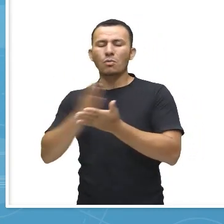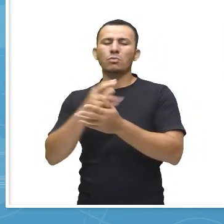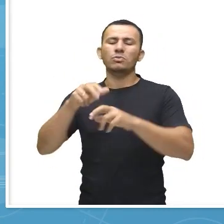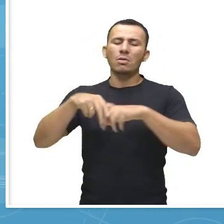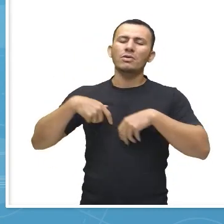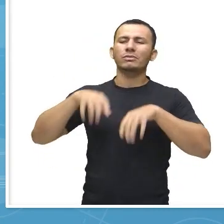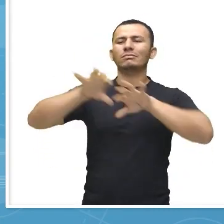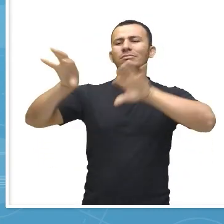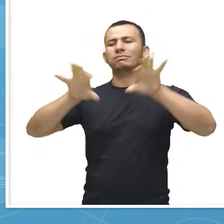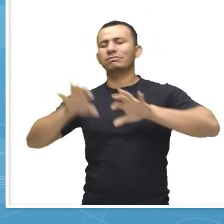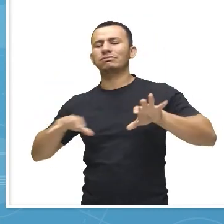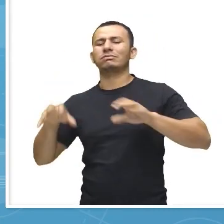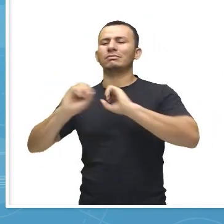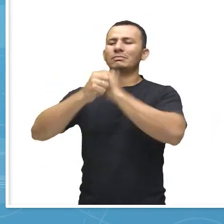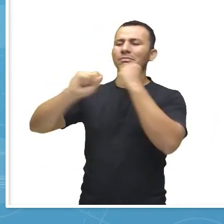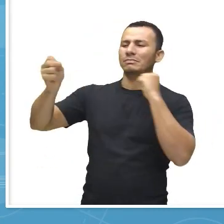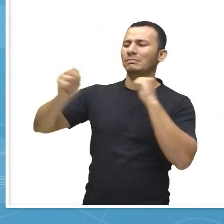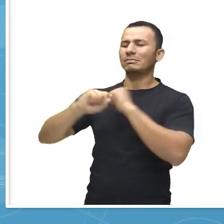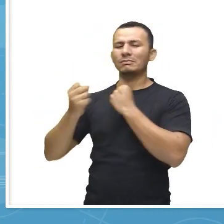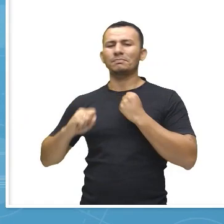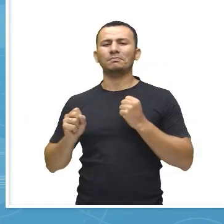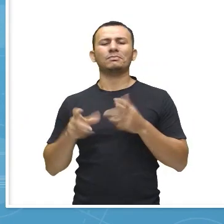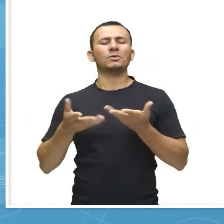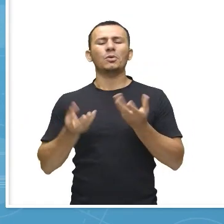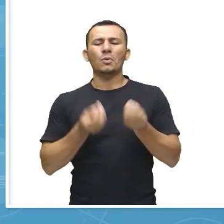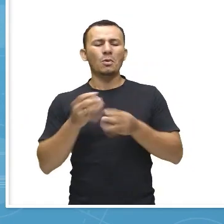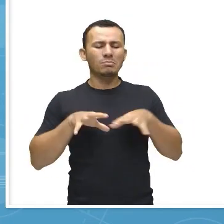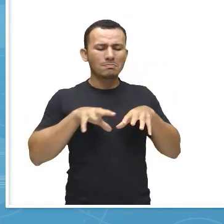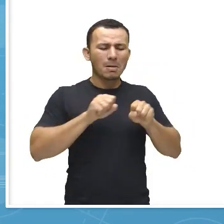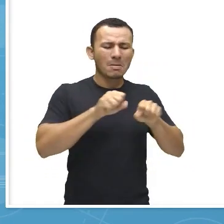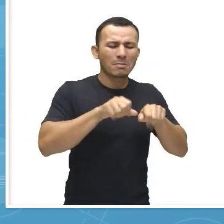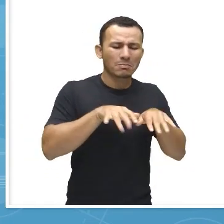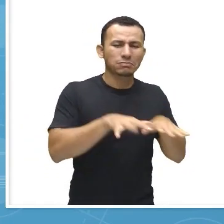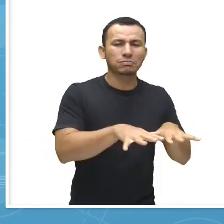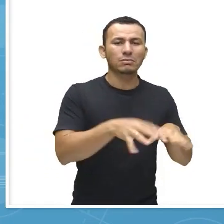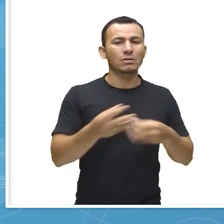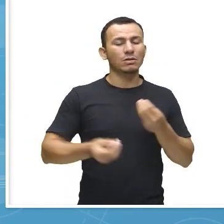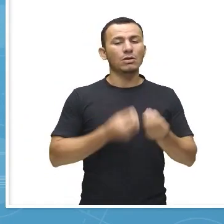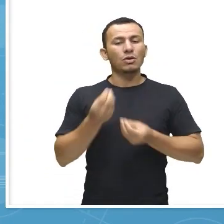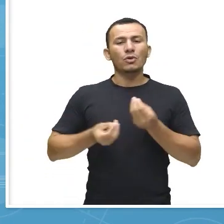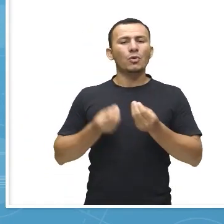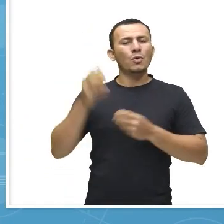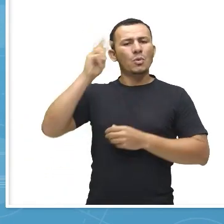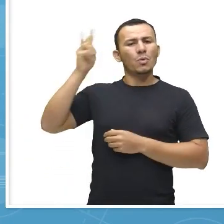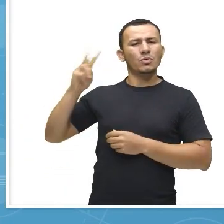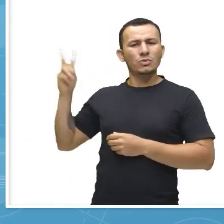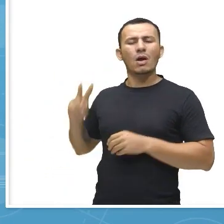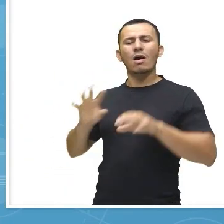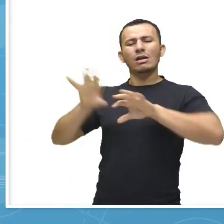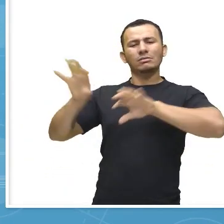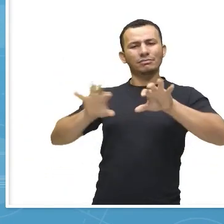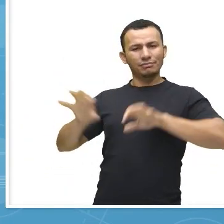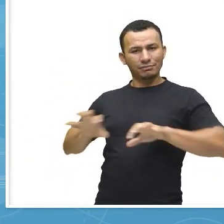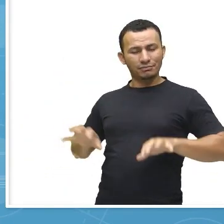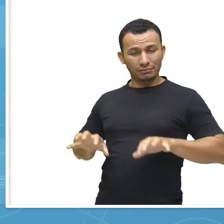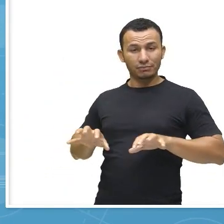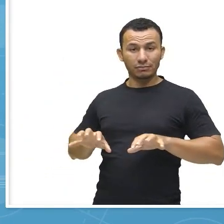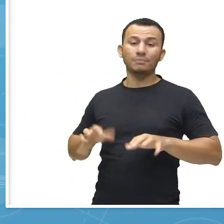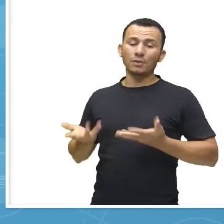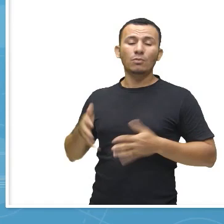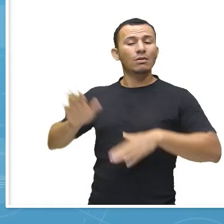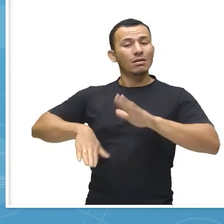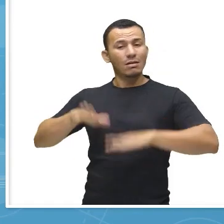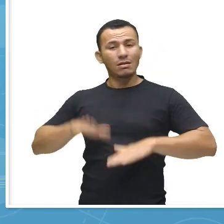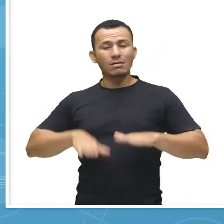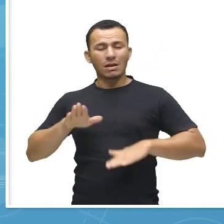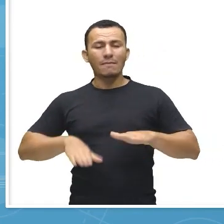territorial, devido a como foi conquistado aquele território, de como ocorreu a divisão daquele território, acaba